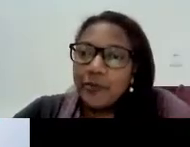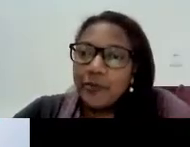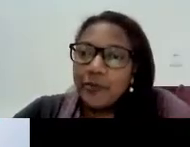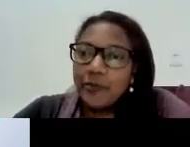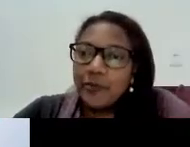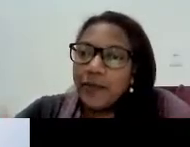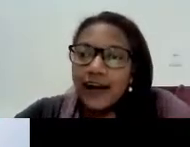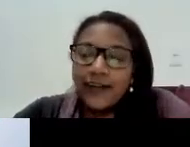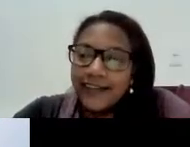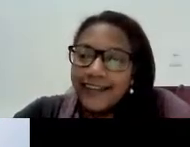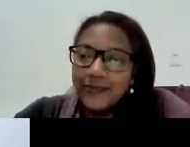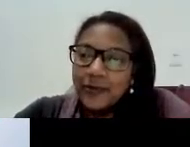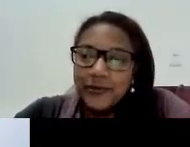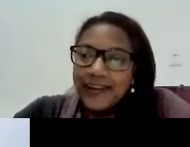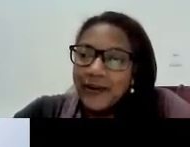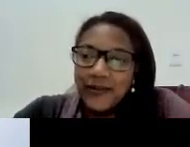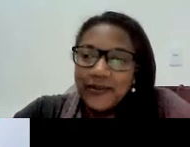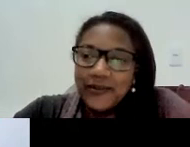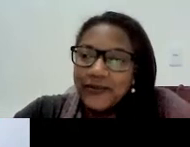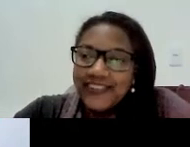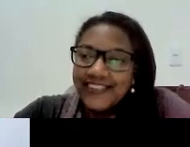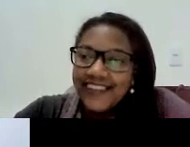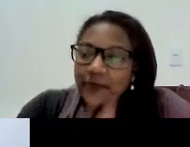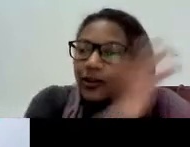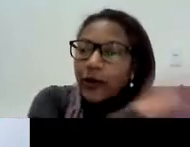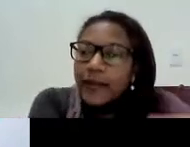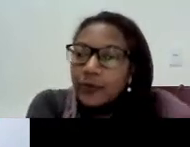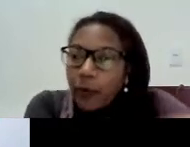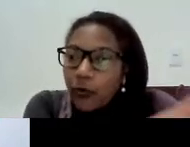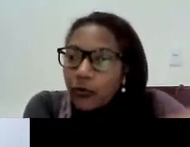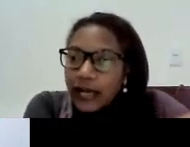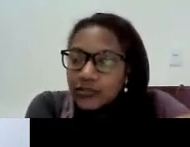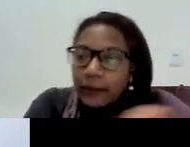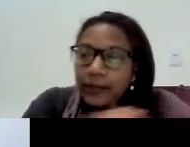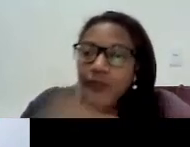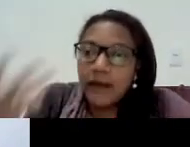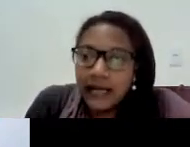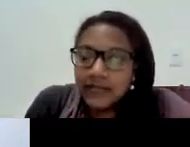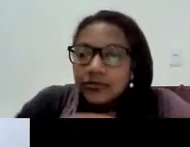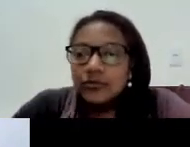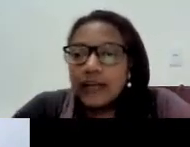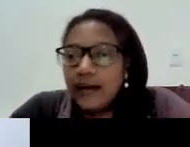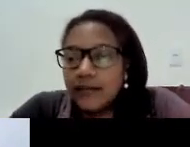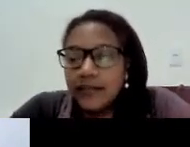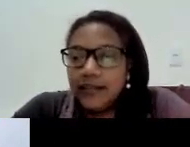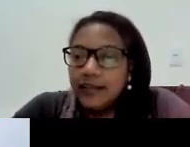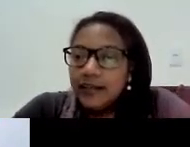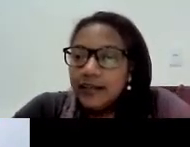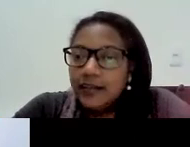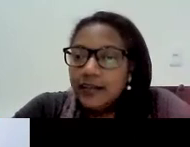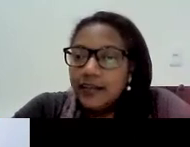Se eu perco a aula aqui, aí eu não aprendo muito. Porque eu aprendo pouco lá, só aprendo mais quando eu estou na aula